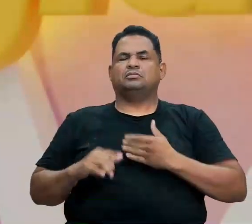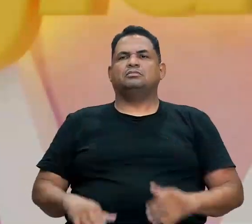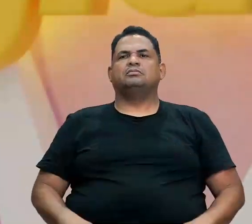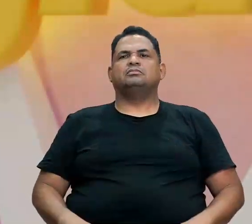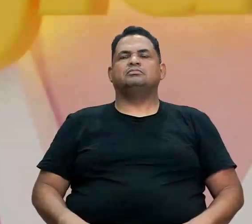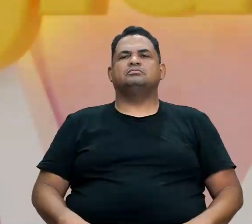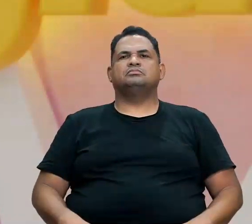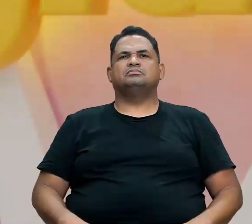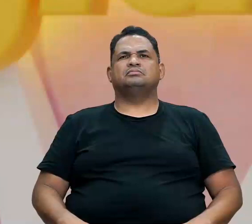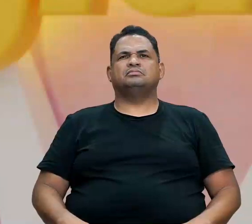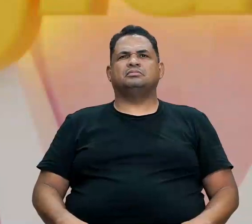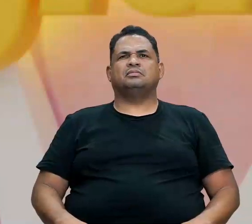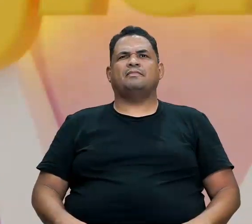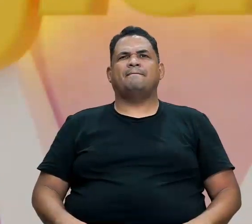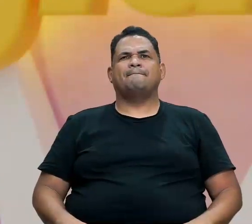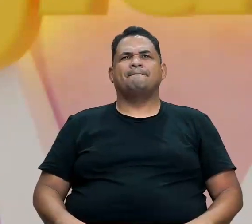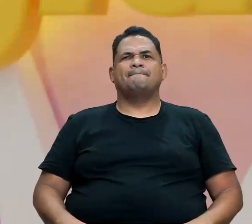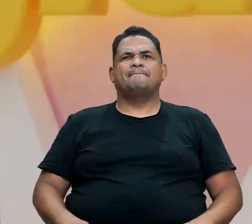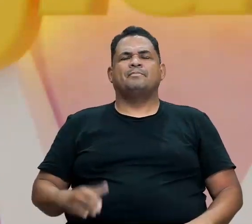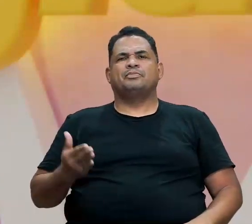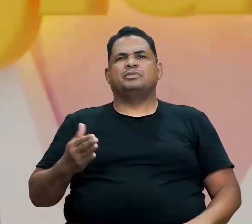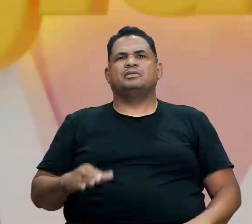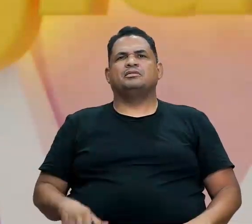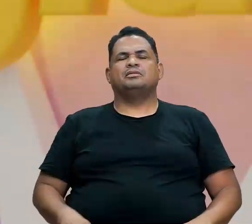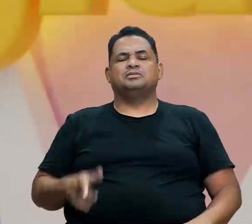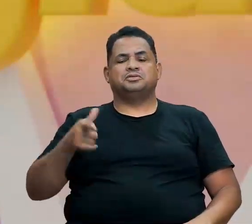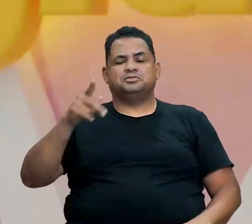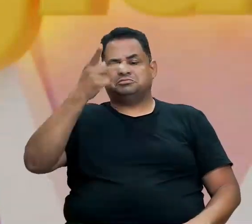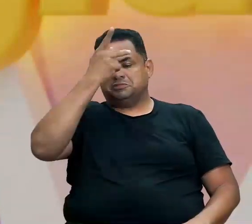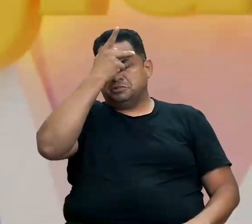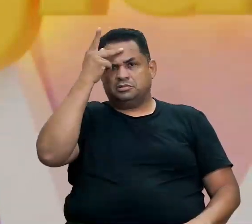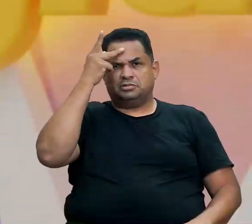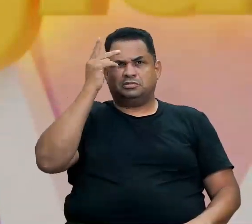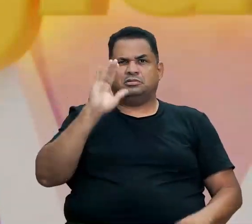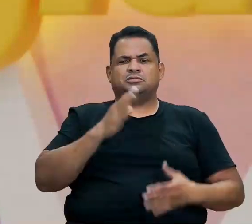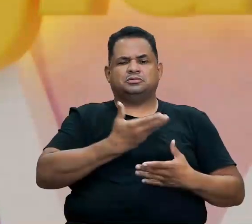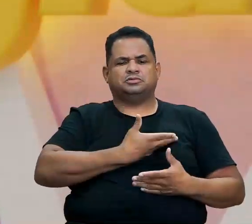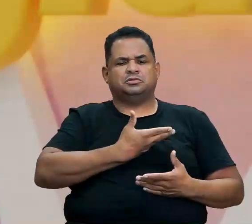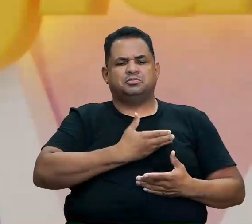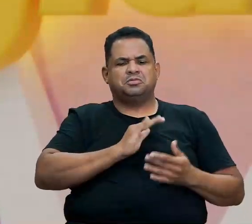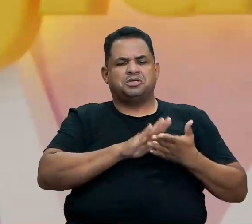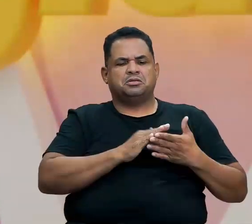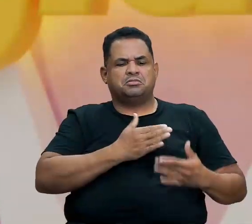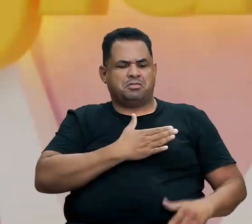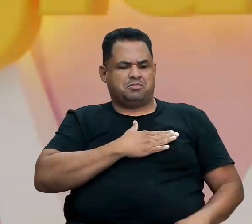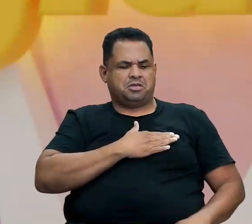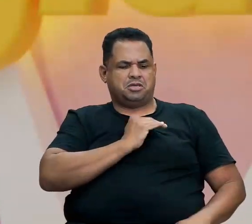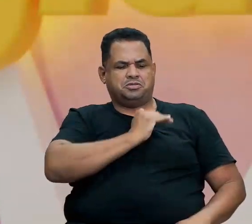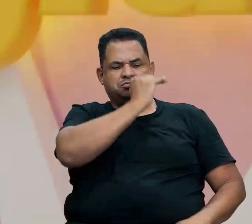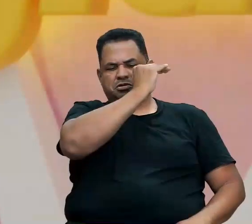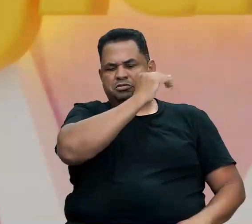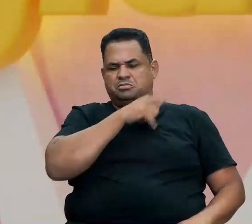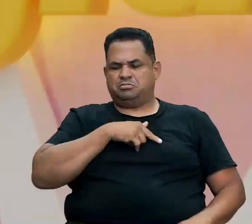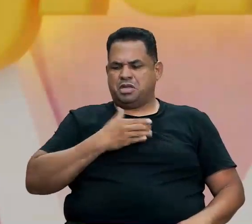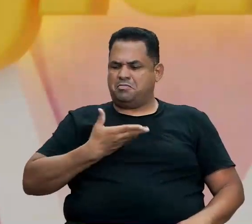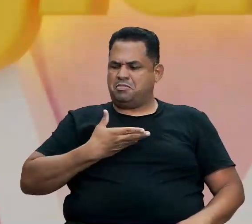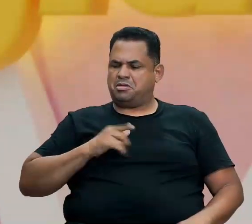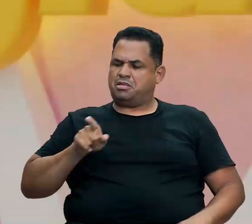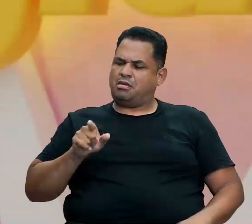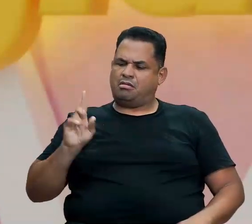a cultura ali dos outros, das outras pessoas, né? Dos colegas. Tem uma questão